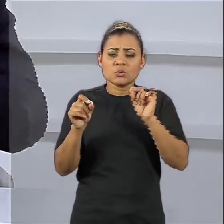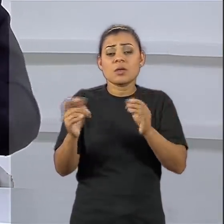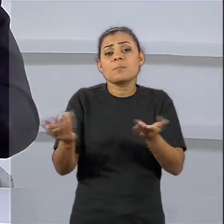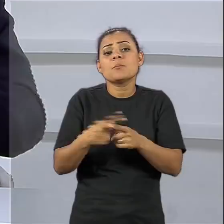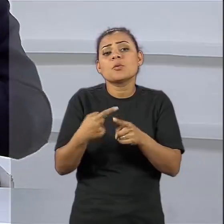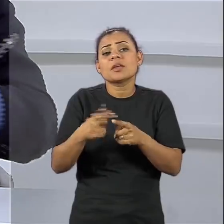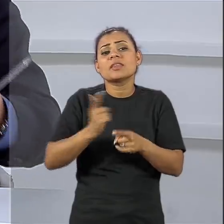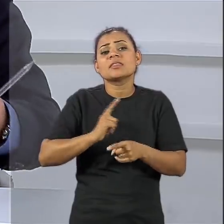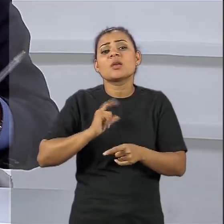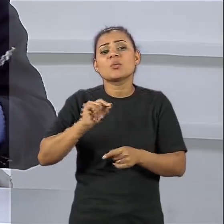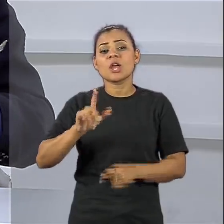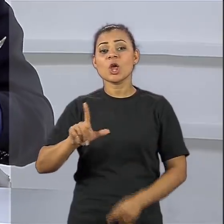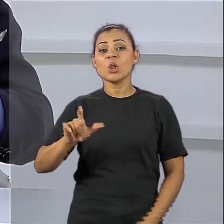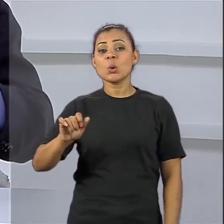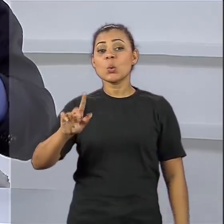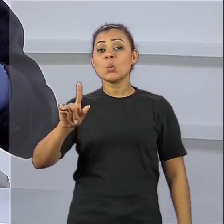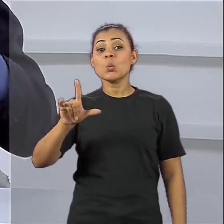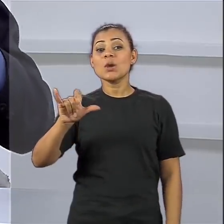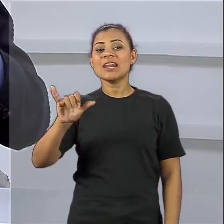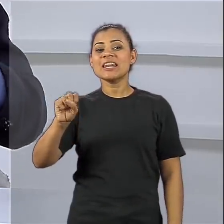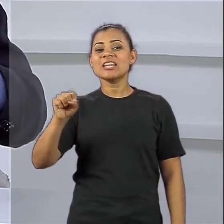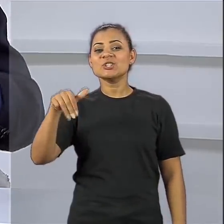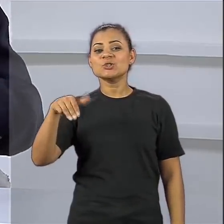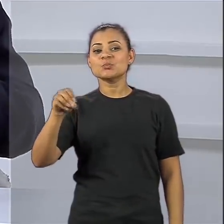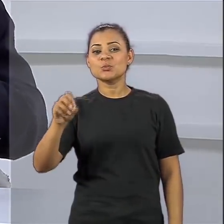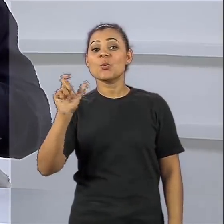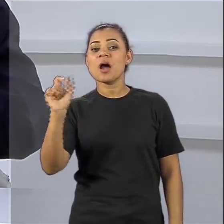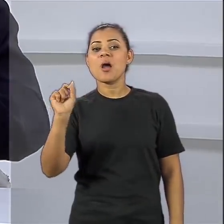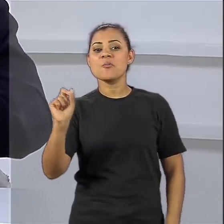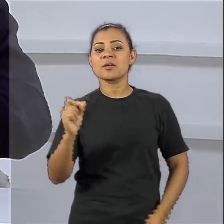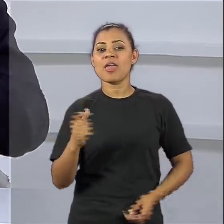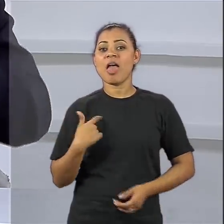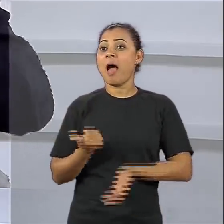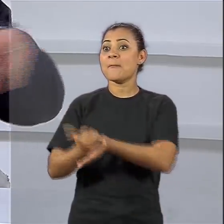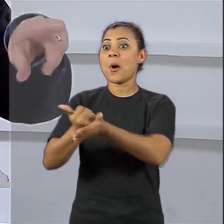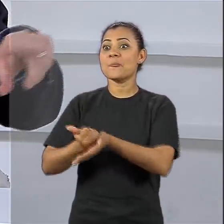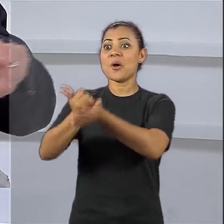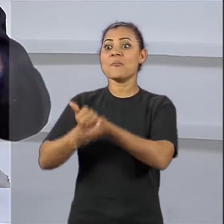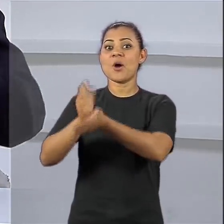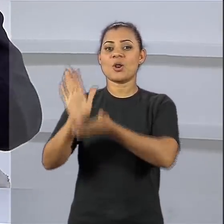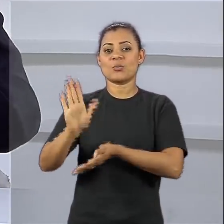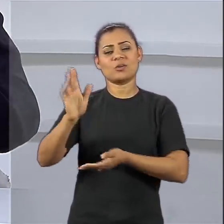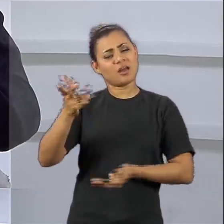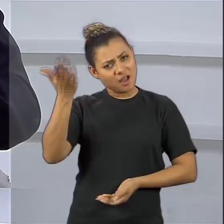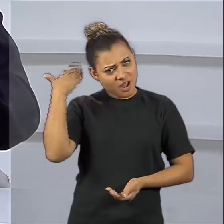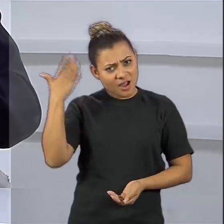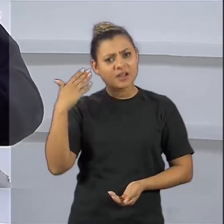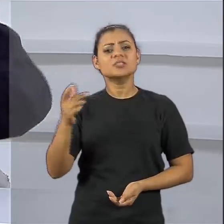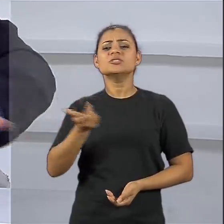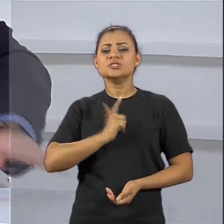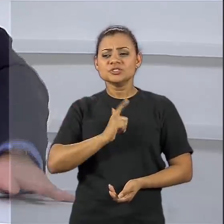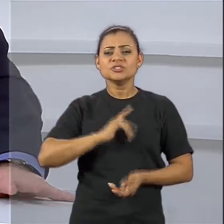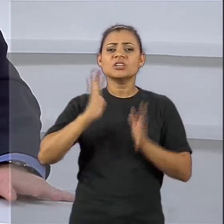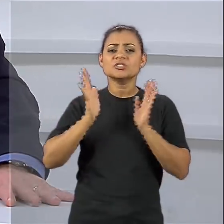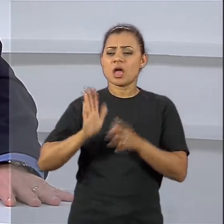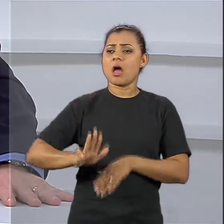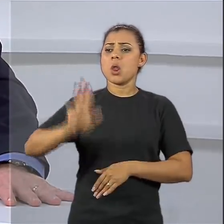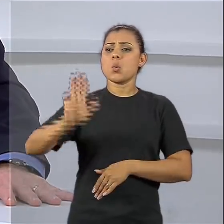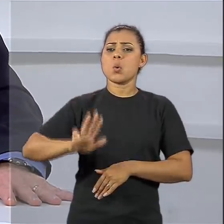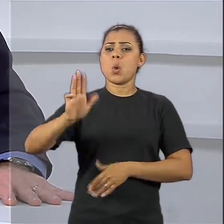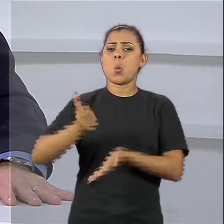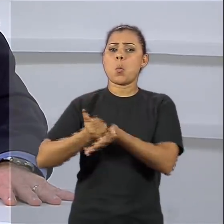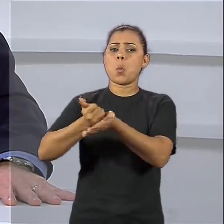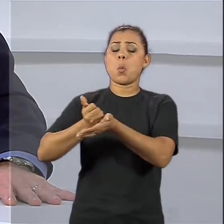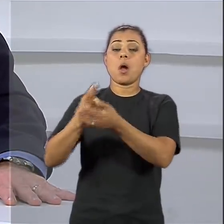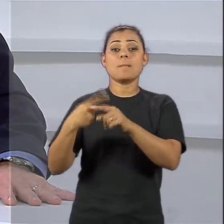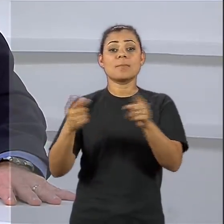chamar de lulismo mais do que petismo, né? De um voto que... E isso já ocorreu em outras eleições, né? O eleitor votar no Lula e não votar em candidatos